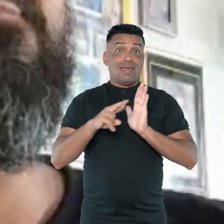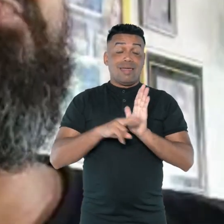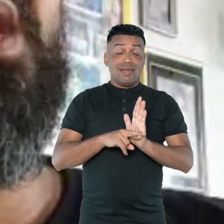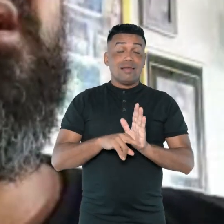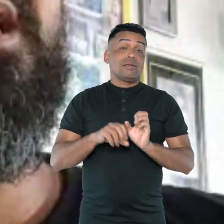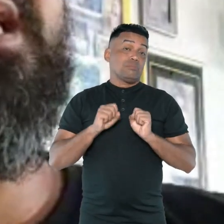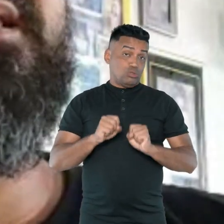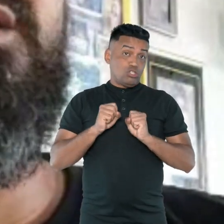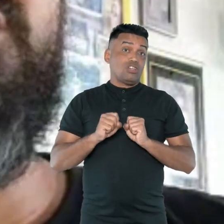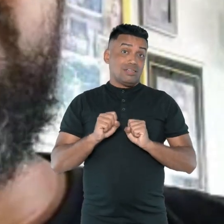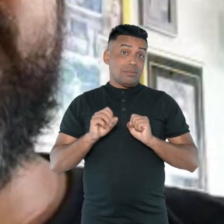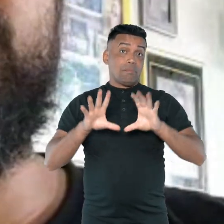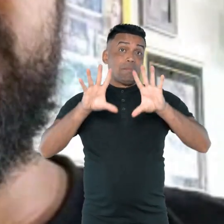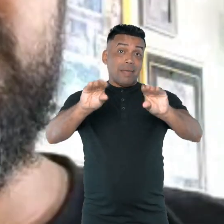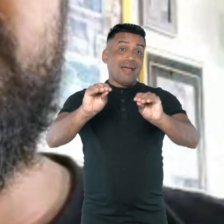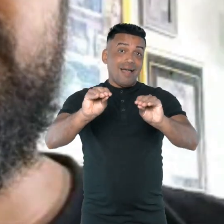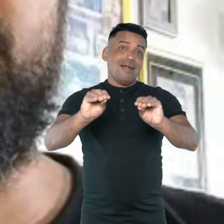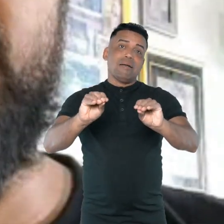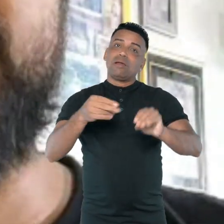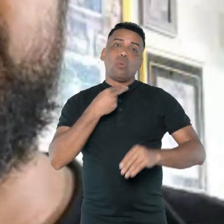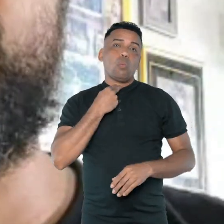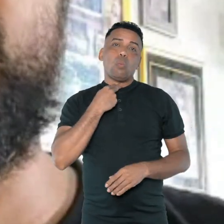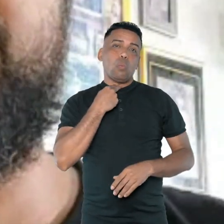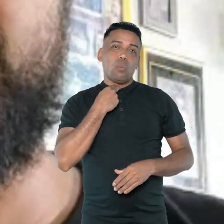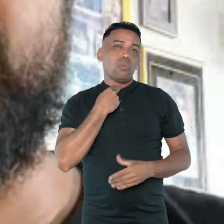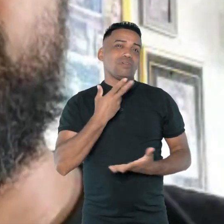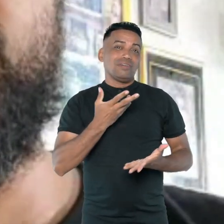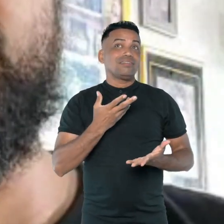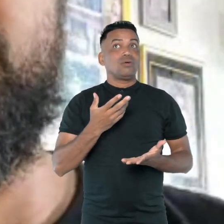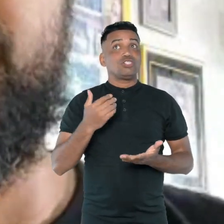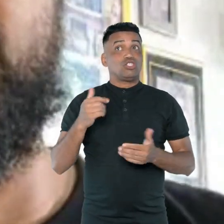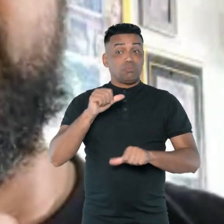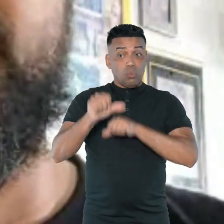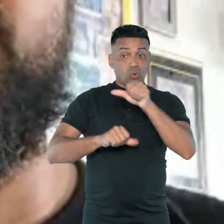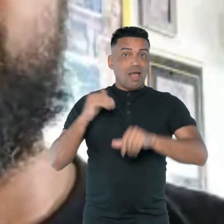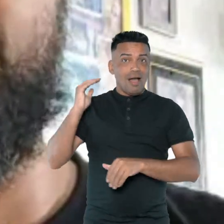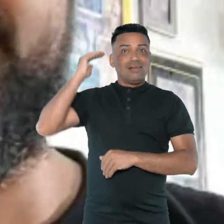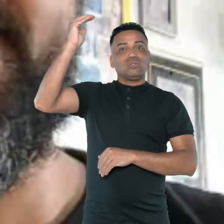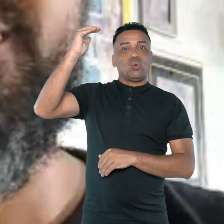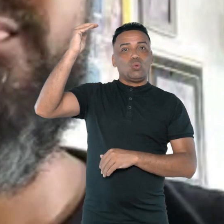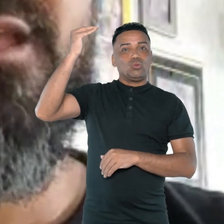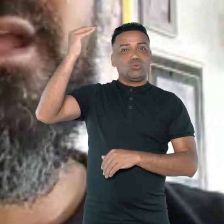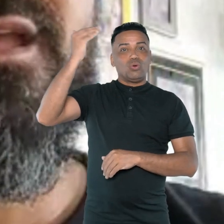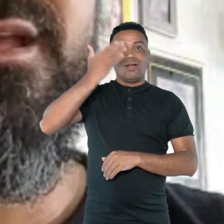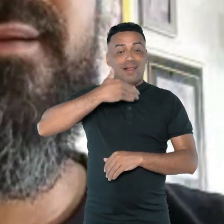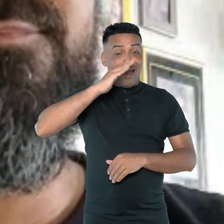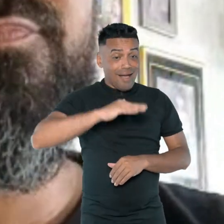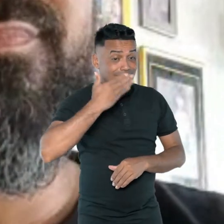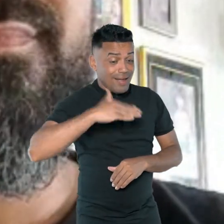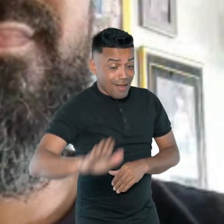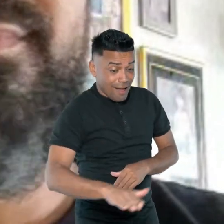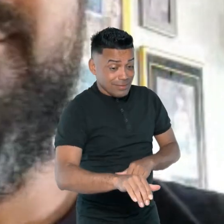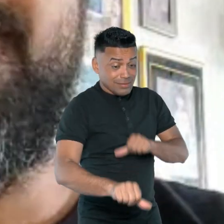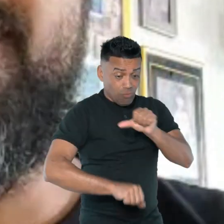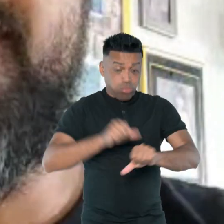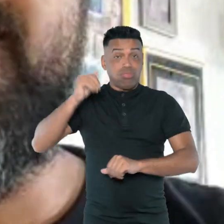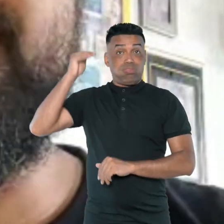mãos também. Então, eu acho que a gente, quando vira adulto, a gente fica querendo,